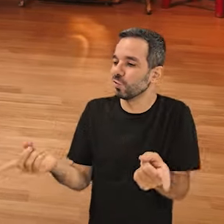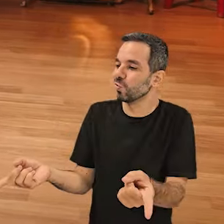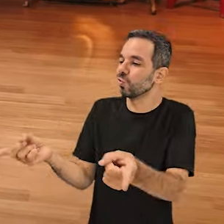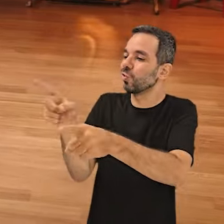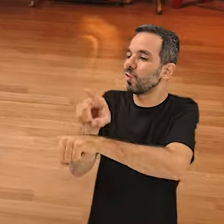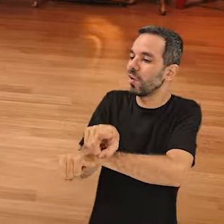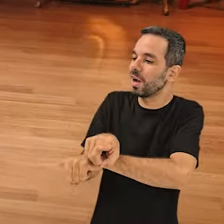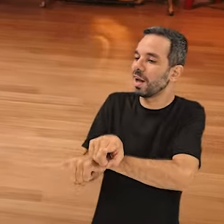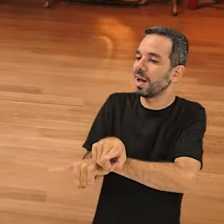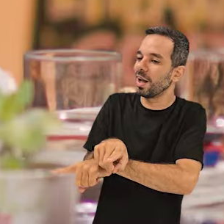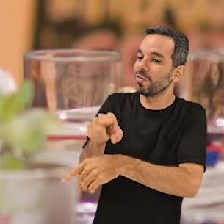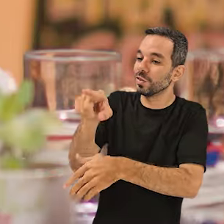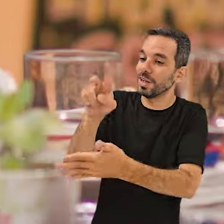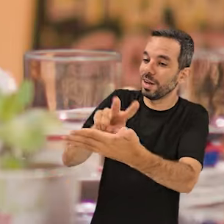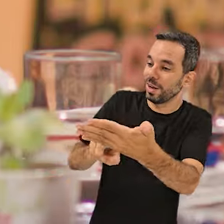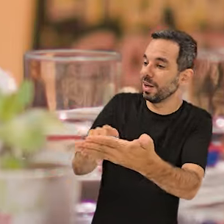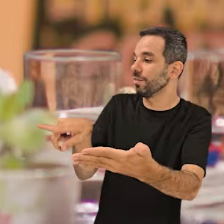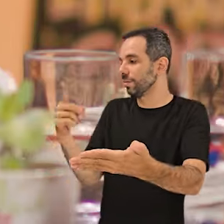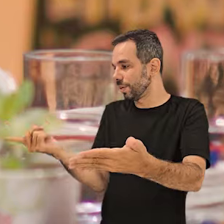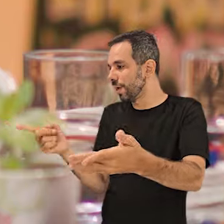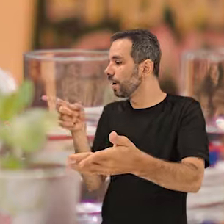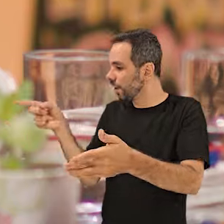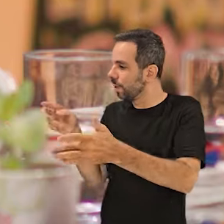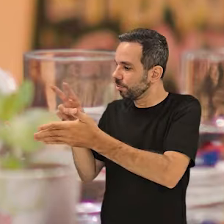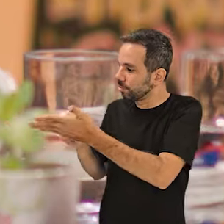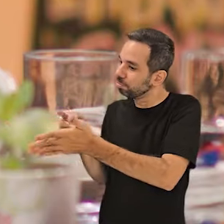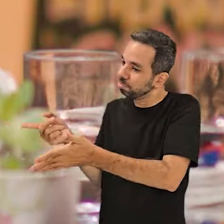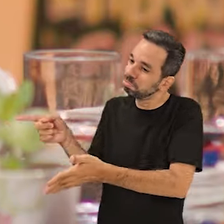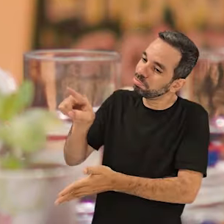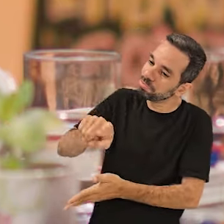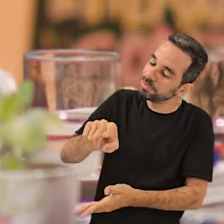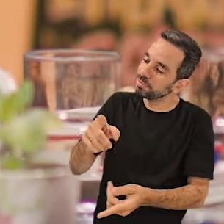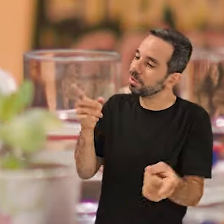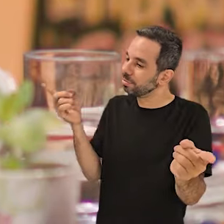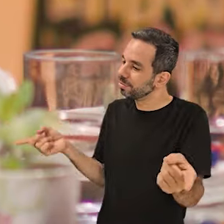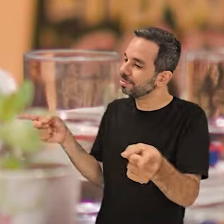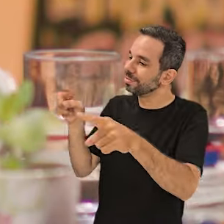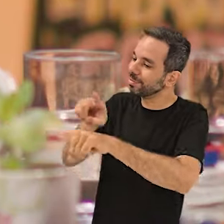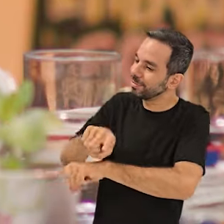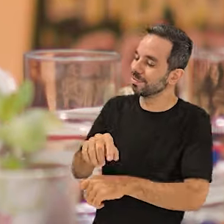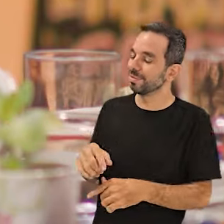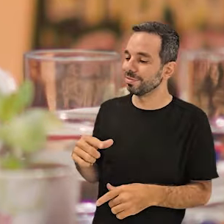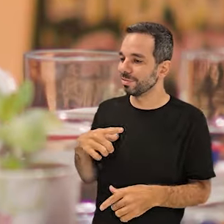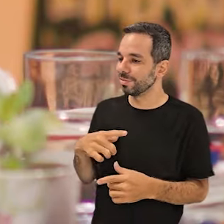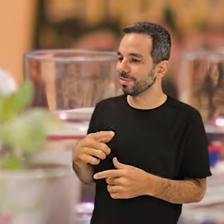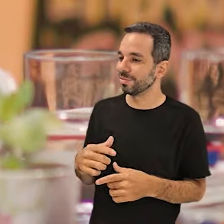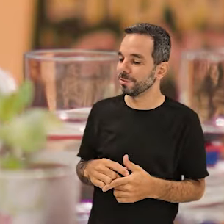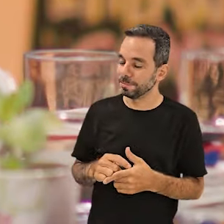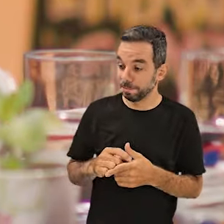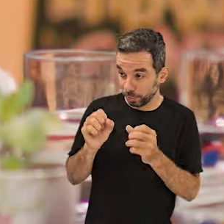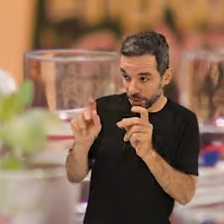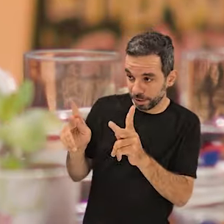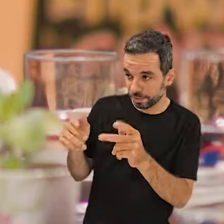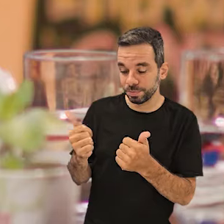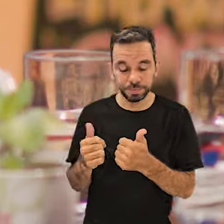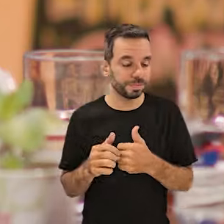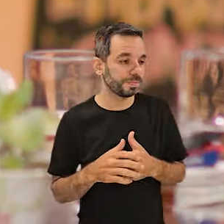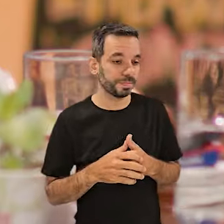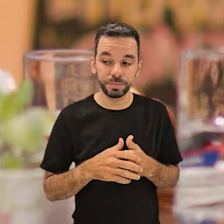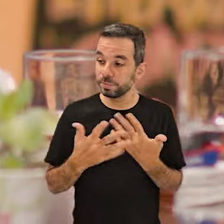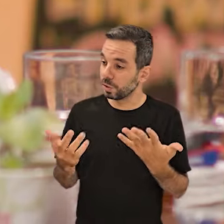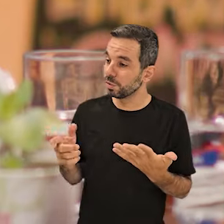aqui. Um lê o outro lê o outro, e a gente conhece a escrita de um pelo olhar do outro. Beleza?